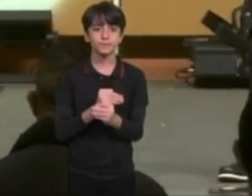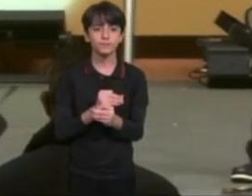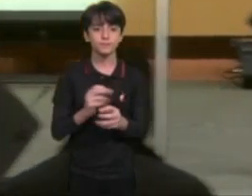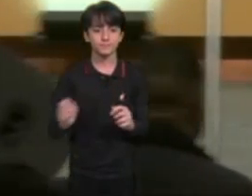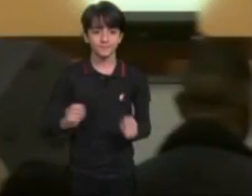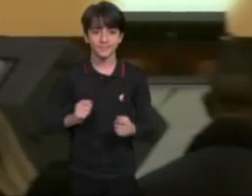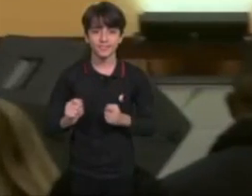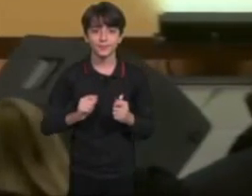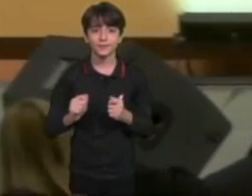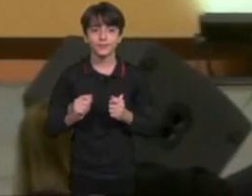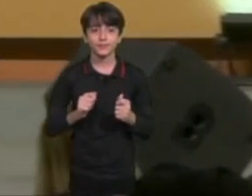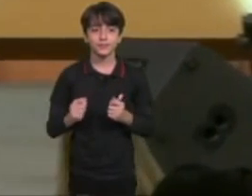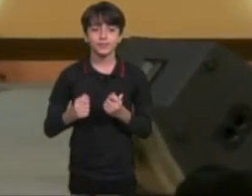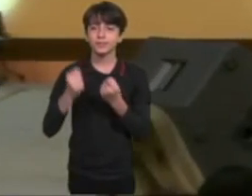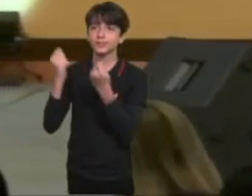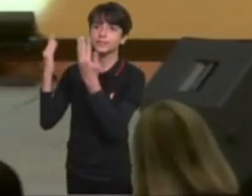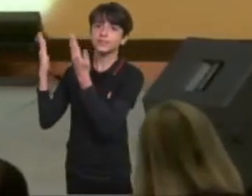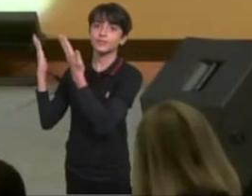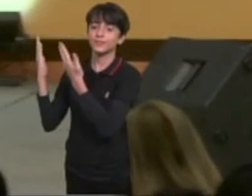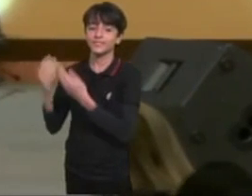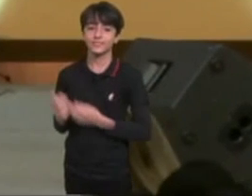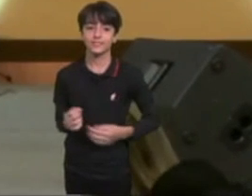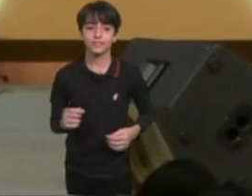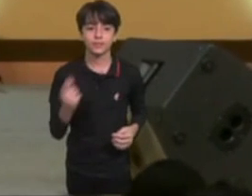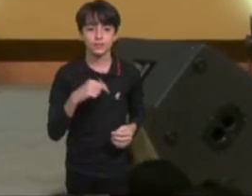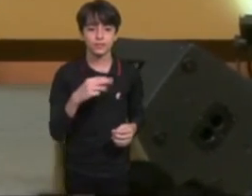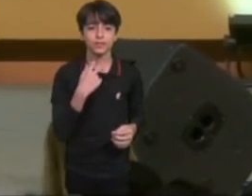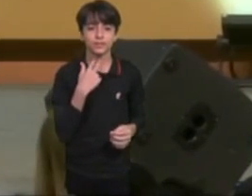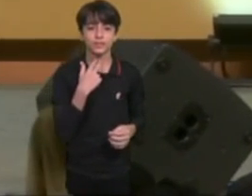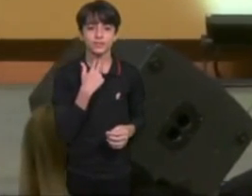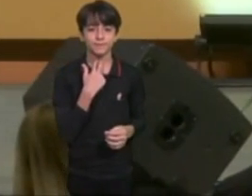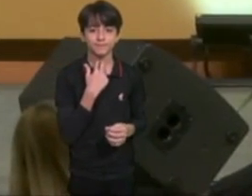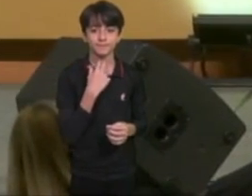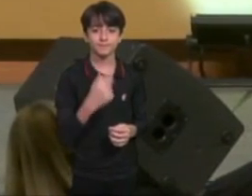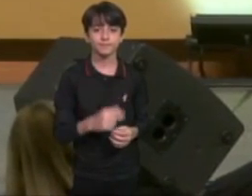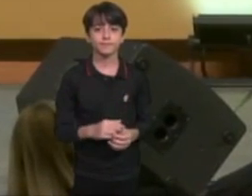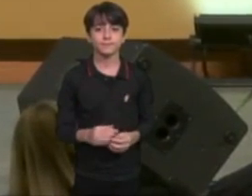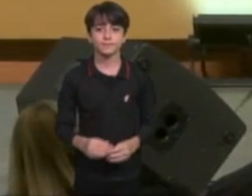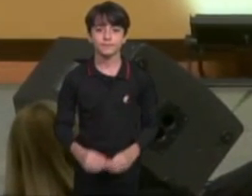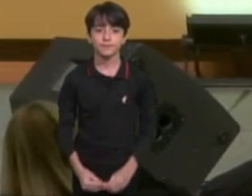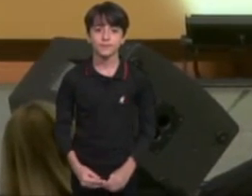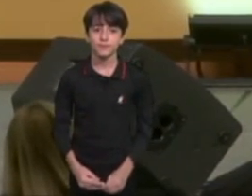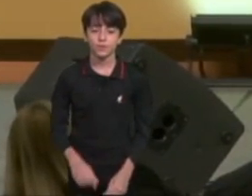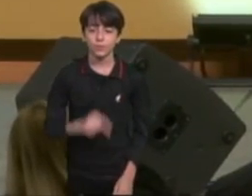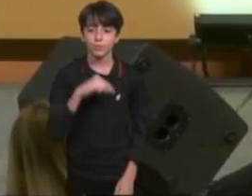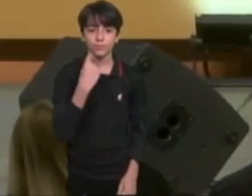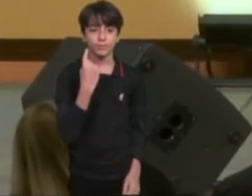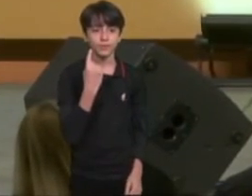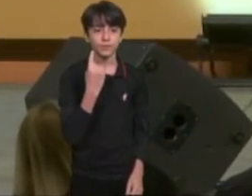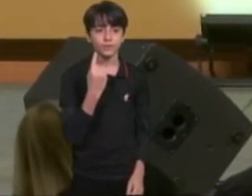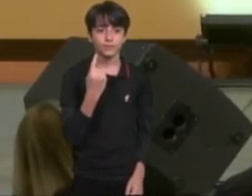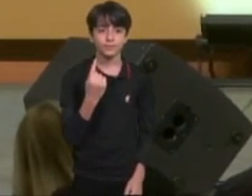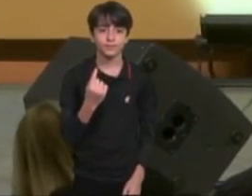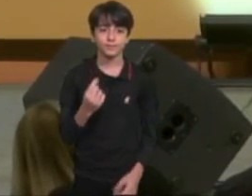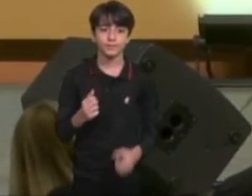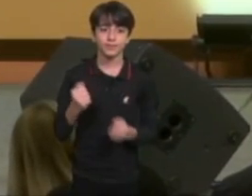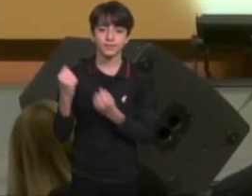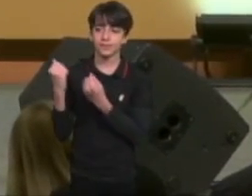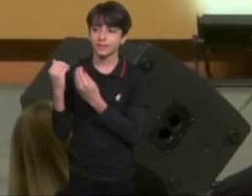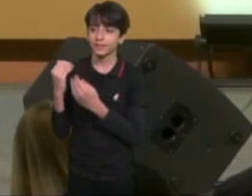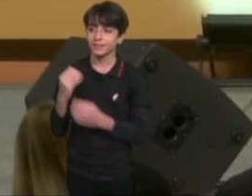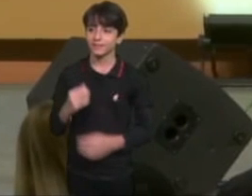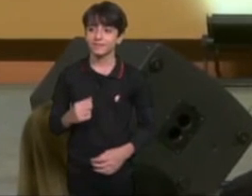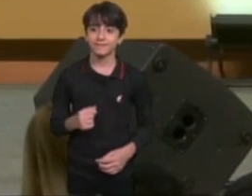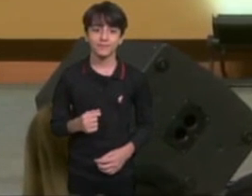controle da sua vida para Deus para ele fazer aquilo que você não pode e que ninguém pode fazer por você um minuto e adoro